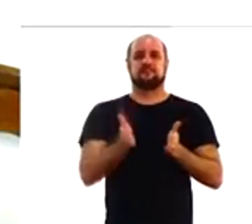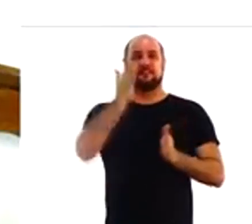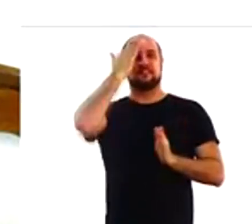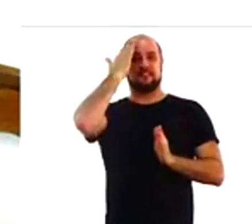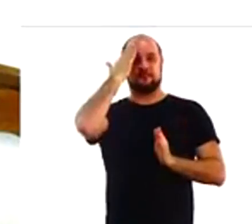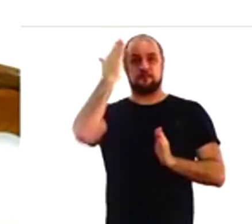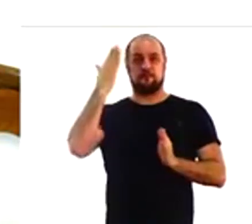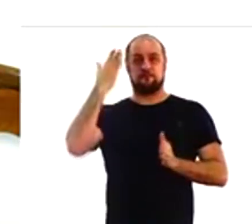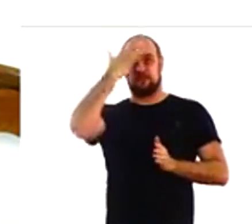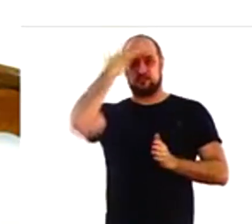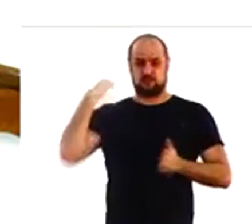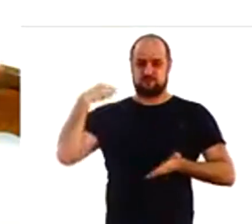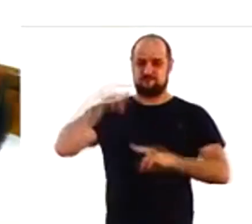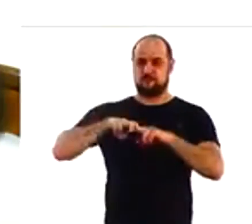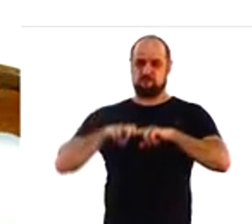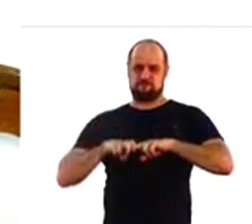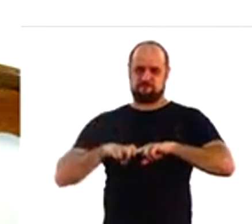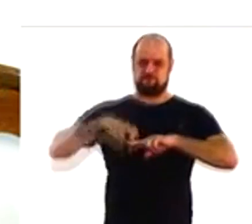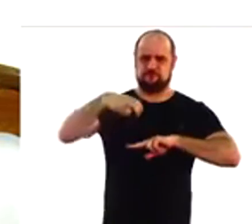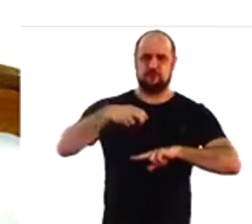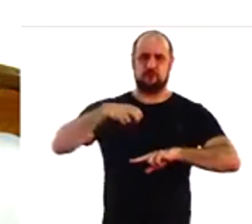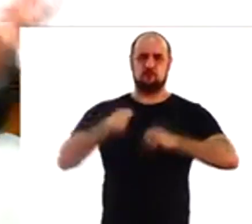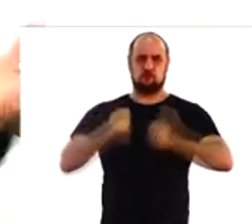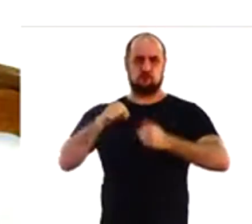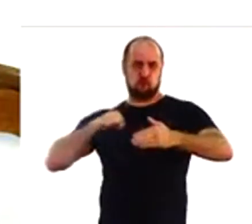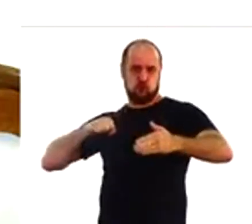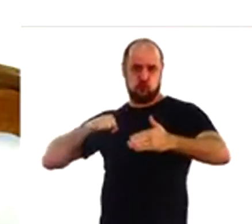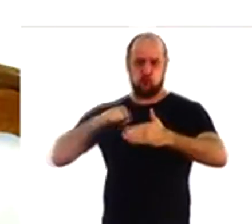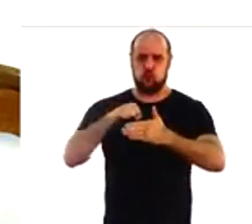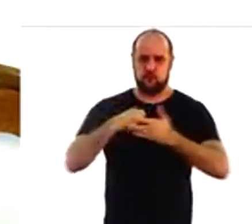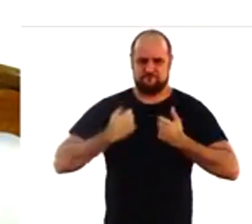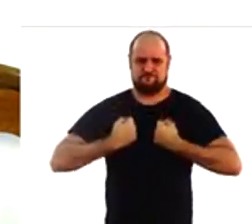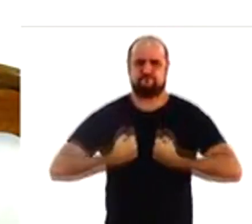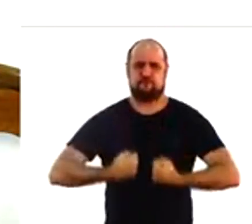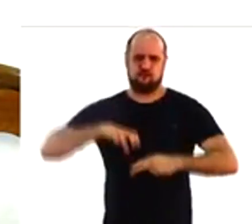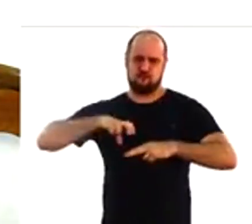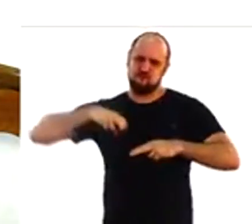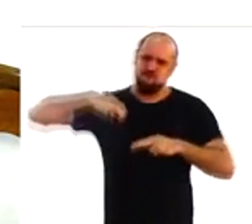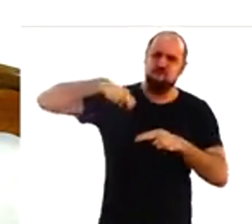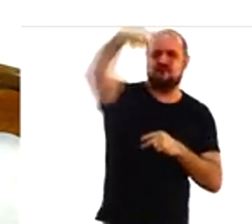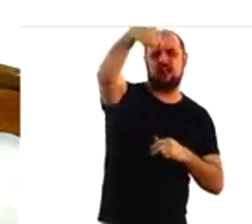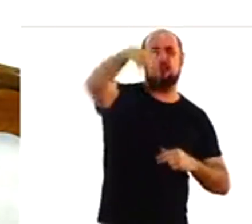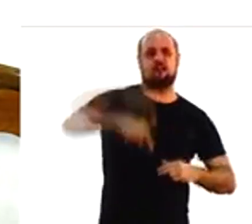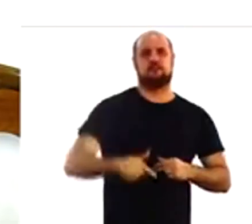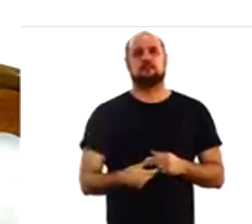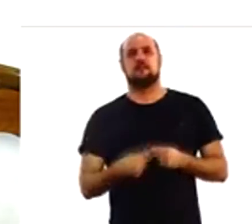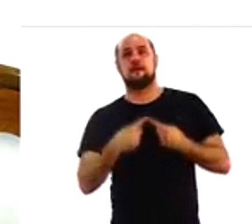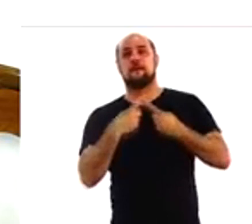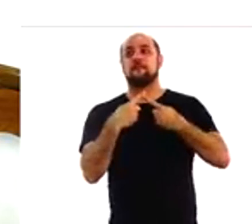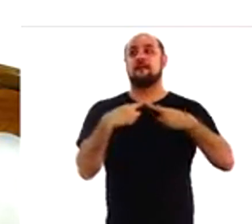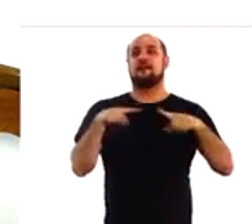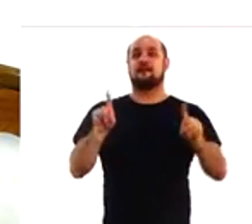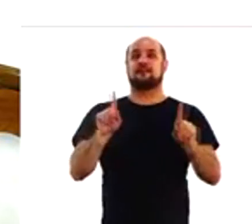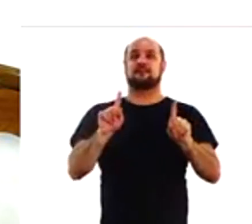pessoa fica 5, 10 vezes maior. Todos sabem, mas chega um momento que se torna alguma coisa real